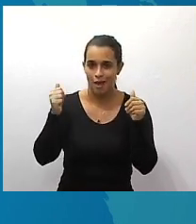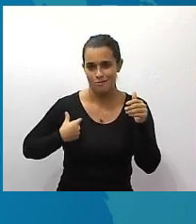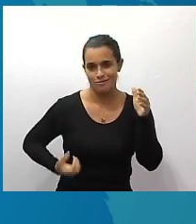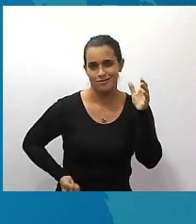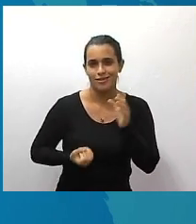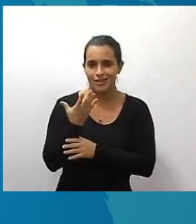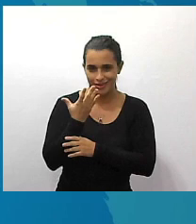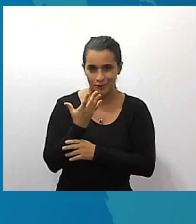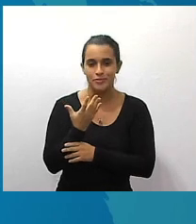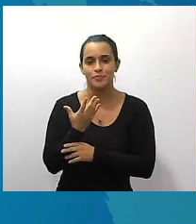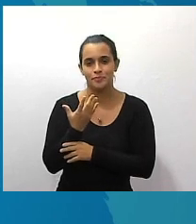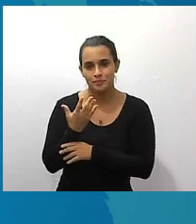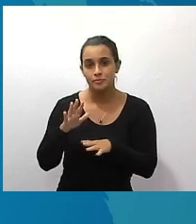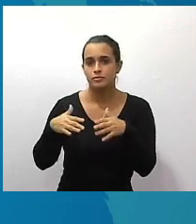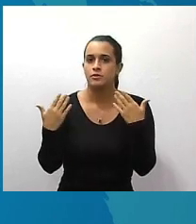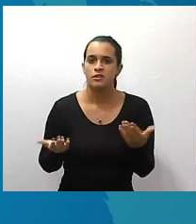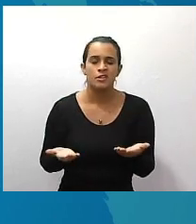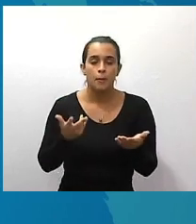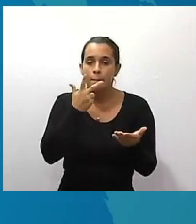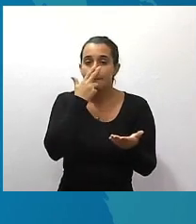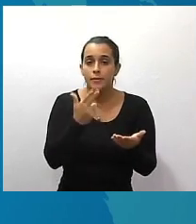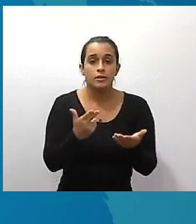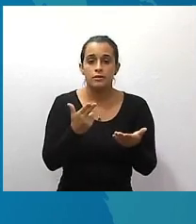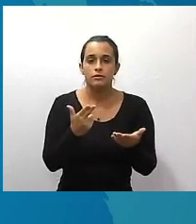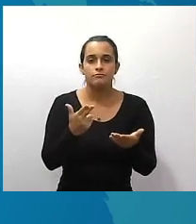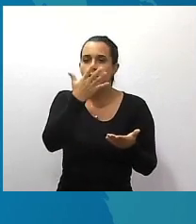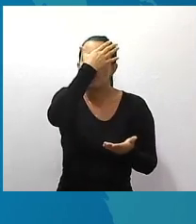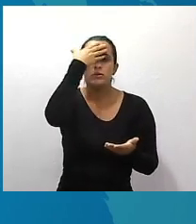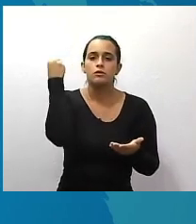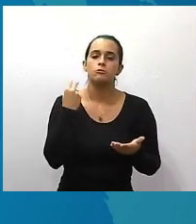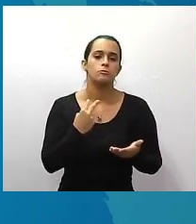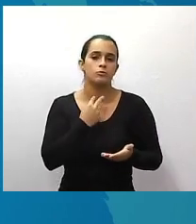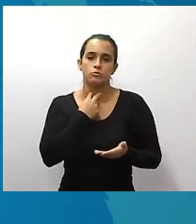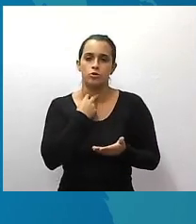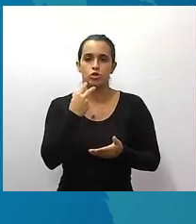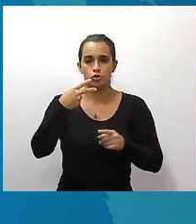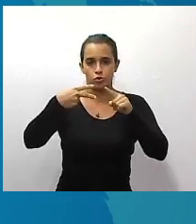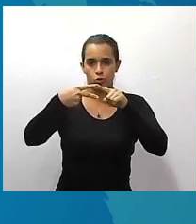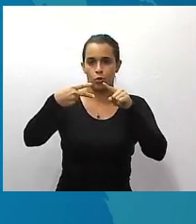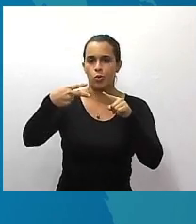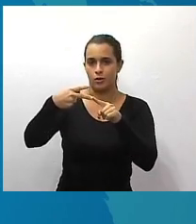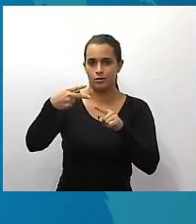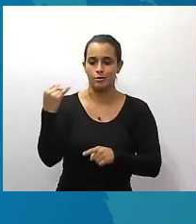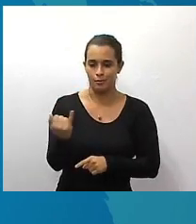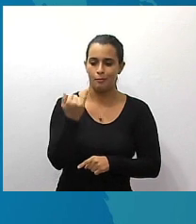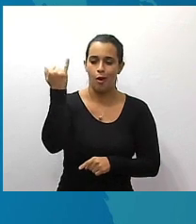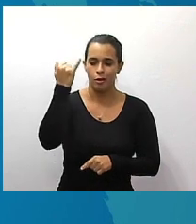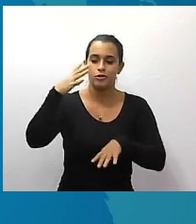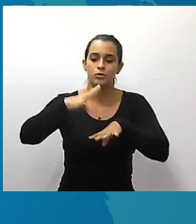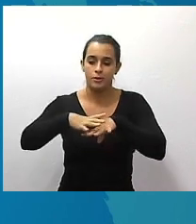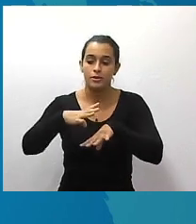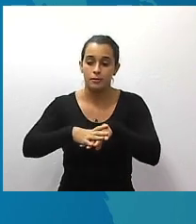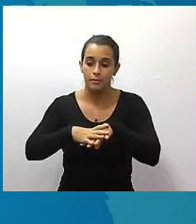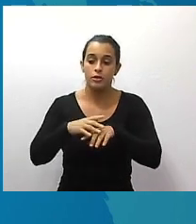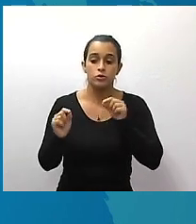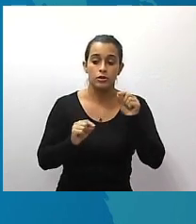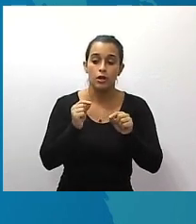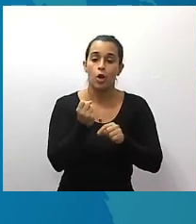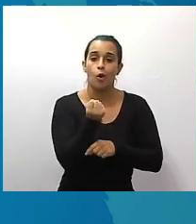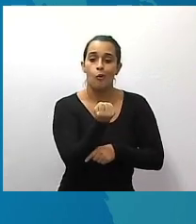Instagram. Robertão da transmissão, tu é show, cara. Obrigado mesmo. Se puder, vem aqui nos visitar, que a gente vai te apresentar aqui,